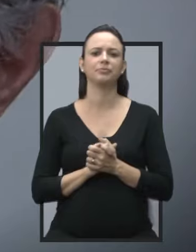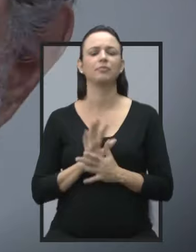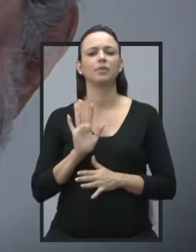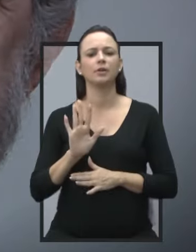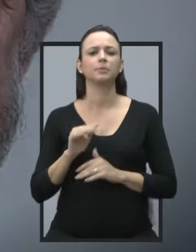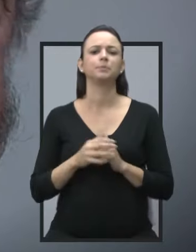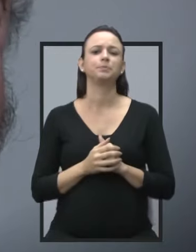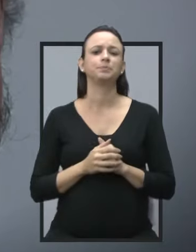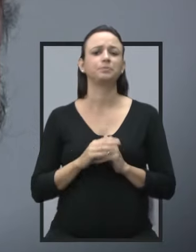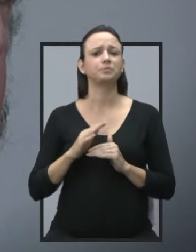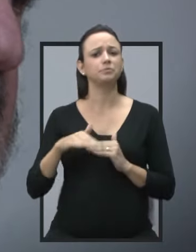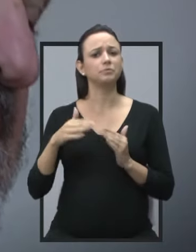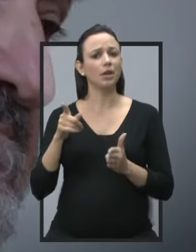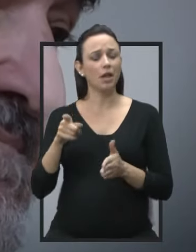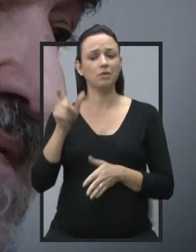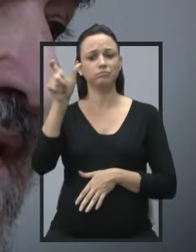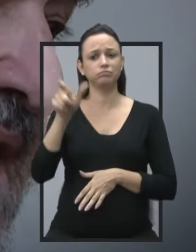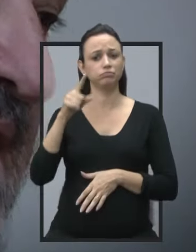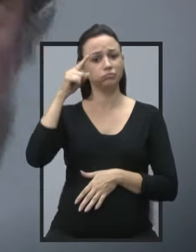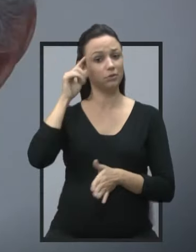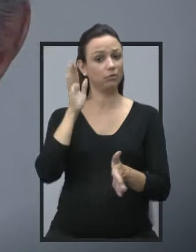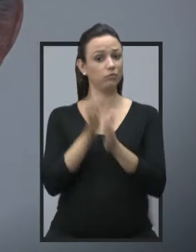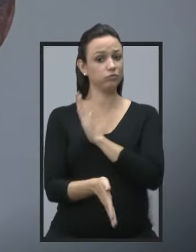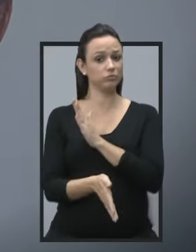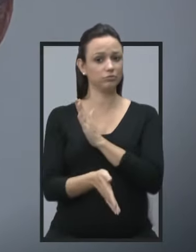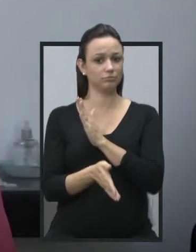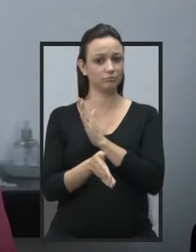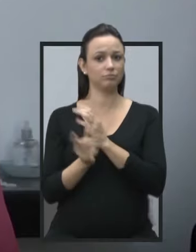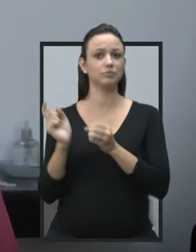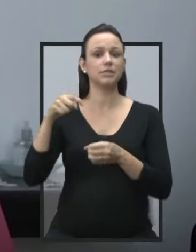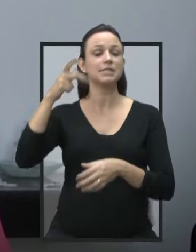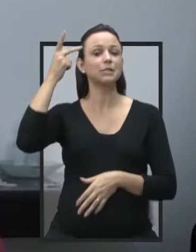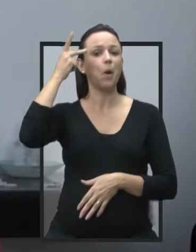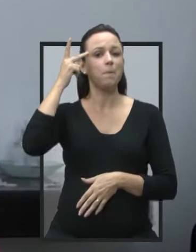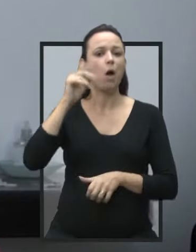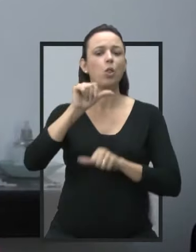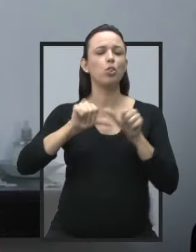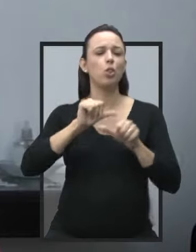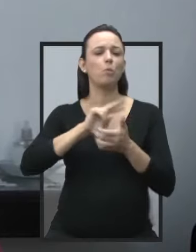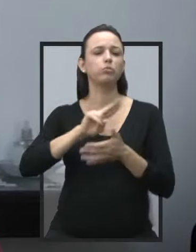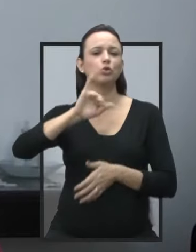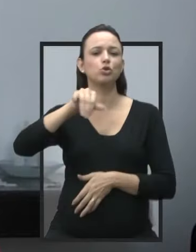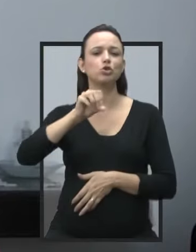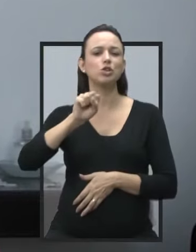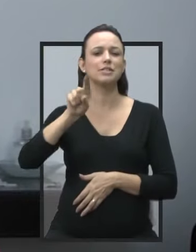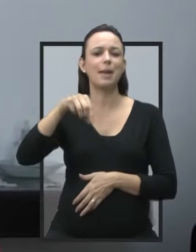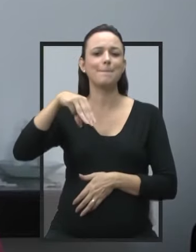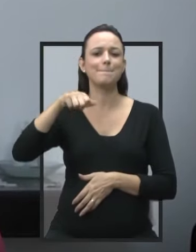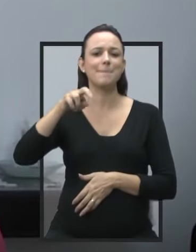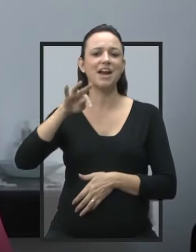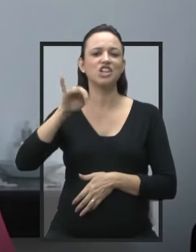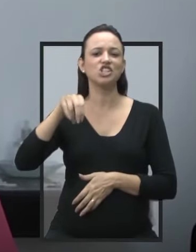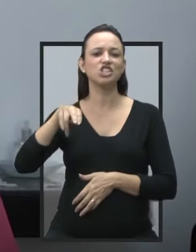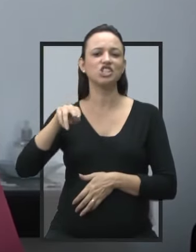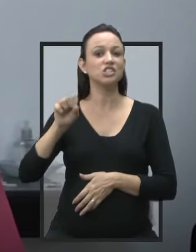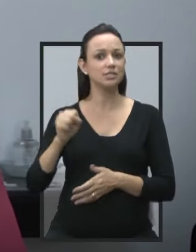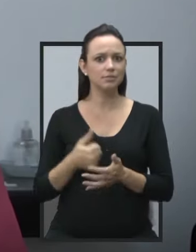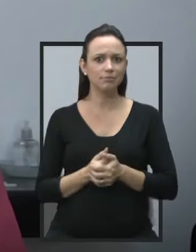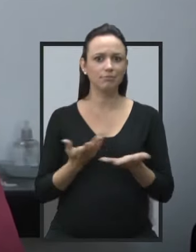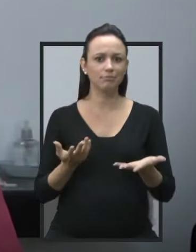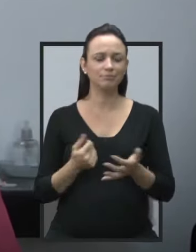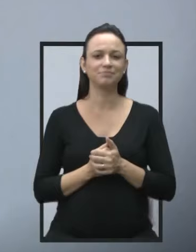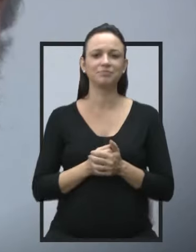levar. Aí ele escapou e veio para São Paulo e se inscreveu como José Martins. Para mim sempre foi